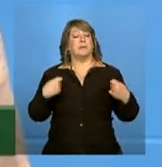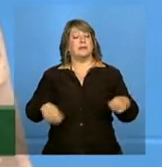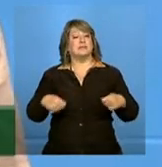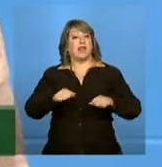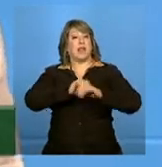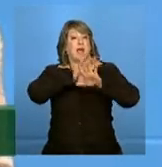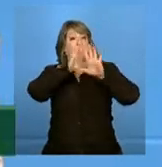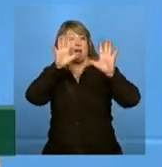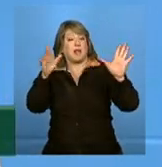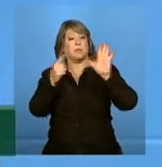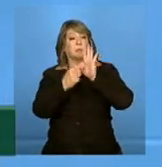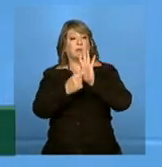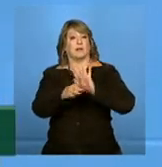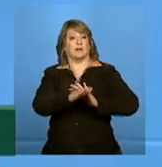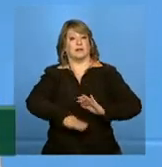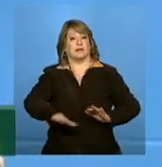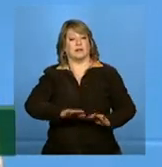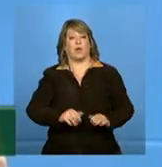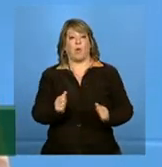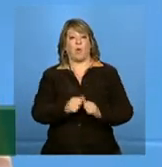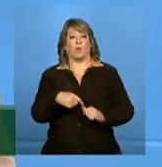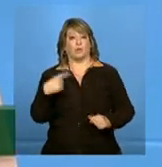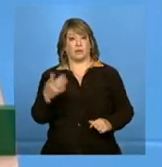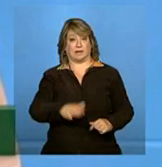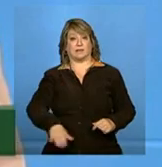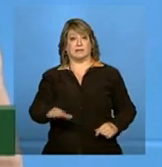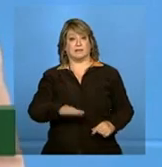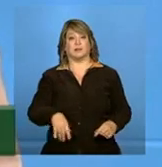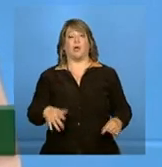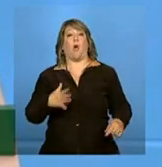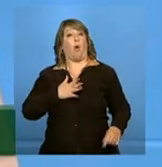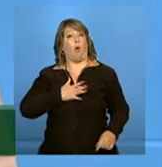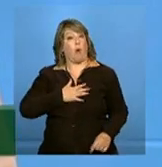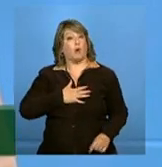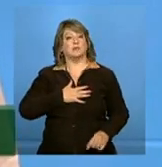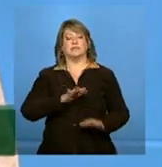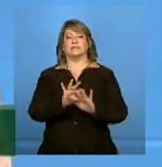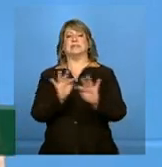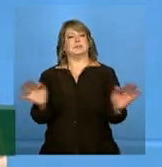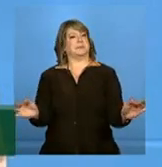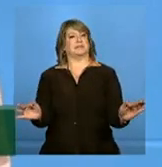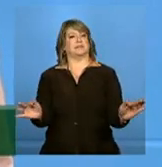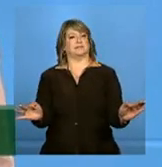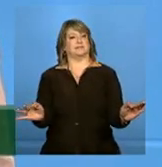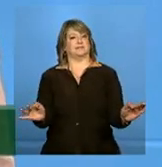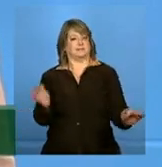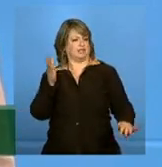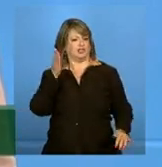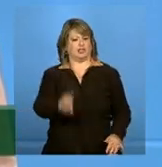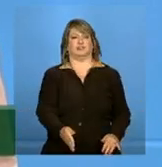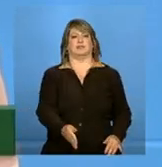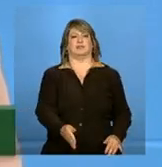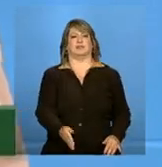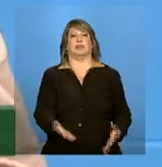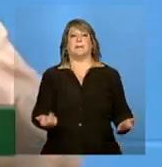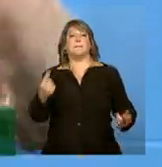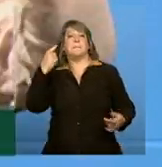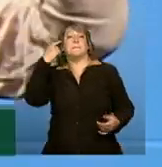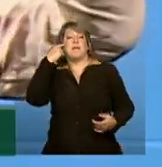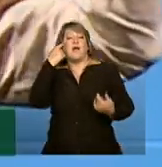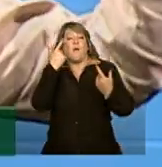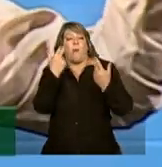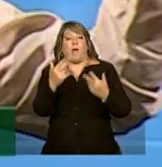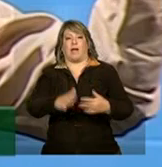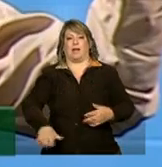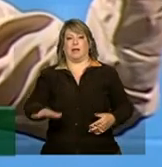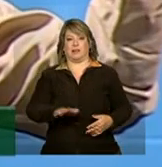o mais transparentes possíveis com as crianças. As crianças gostam de simplicidade. A gente precisa ser, nesse caso, pensar como uma criança e